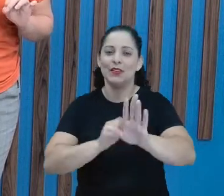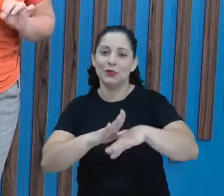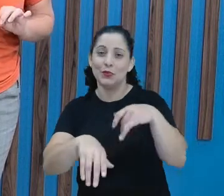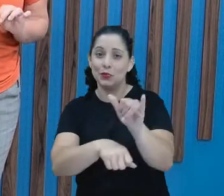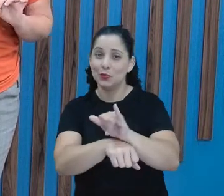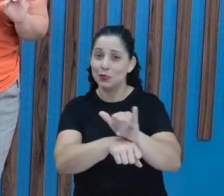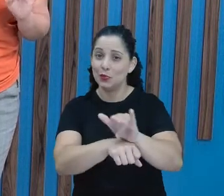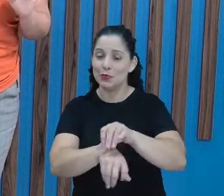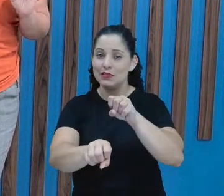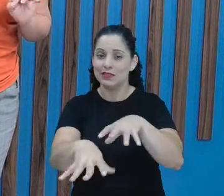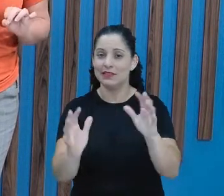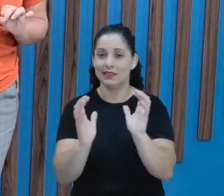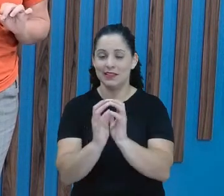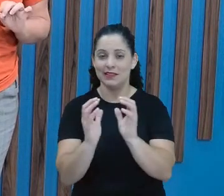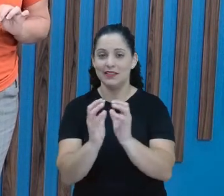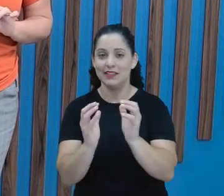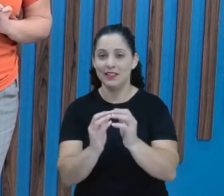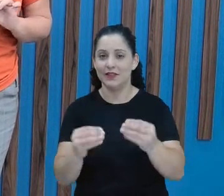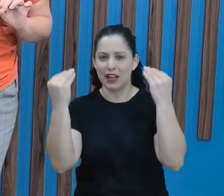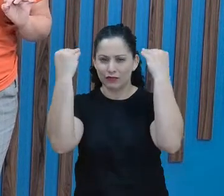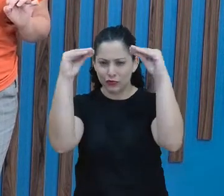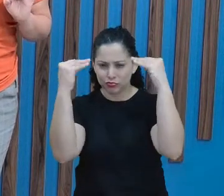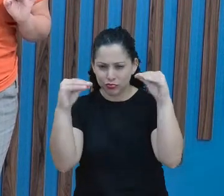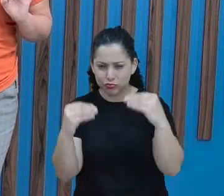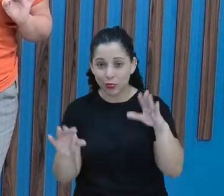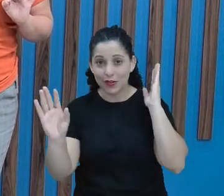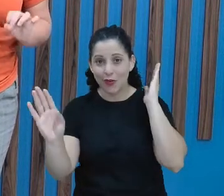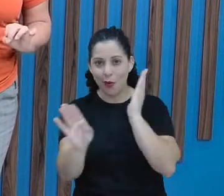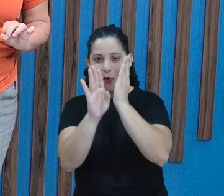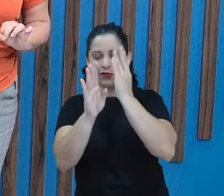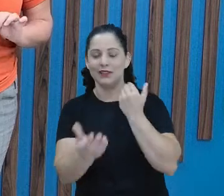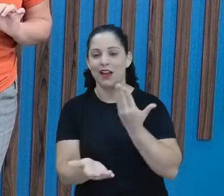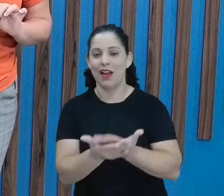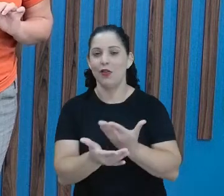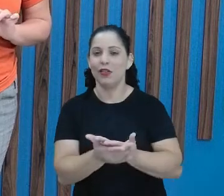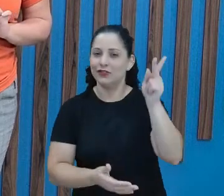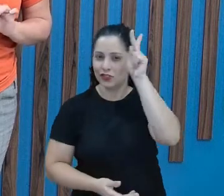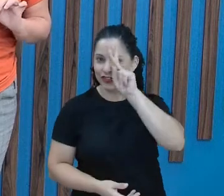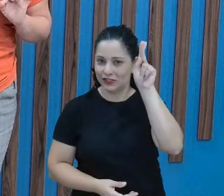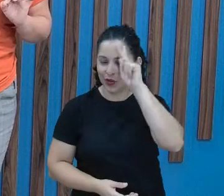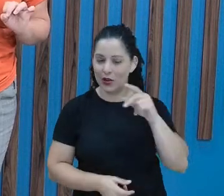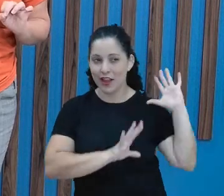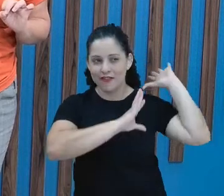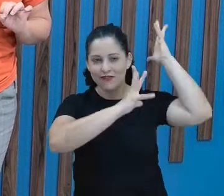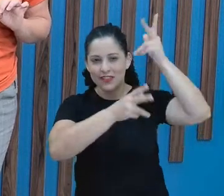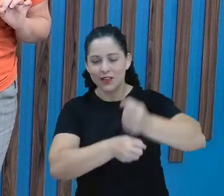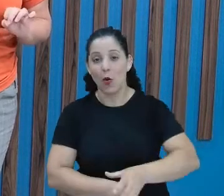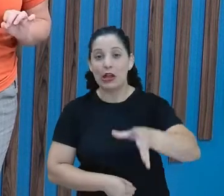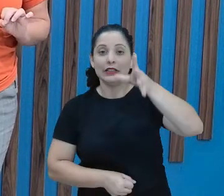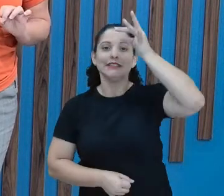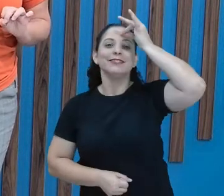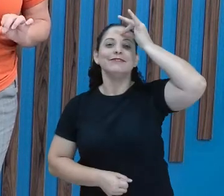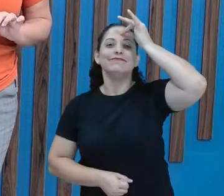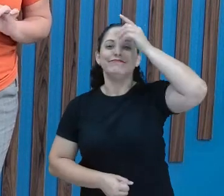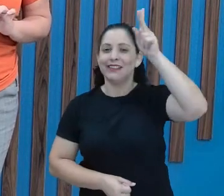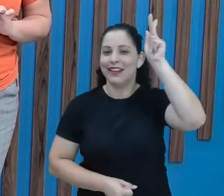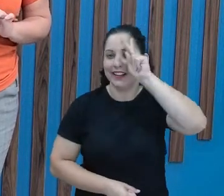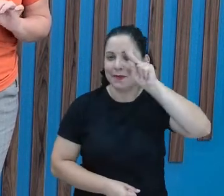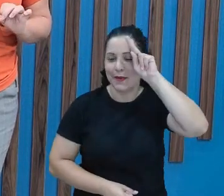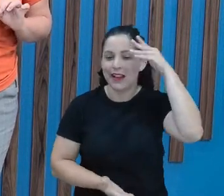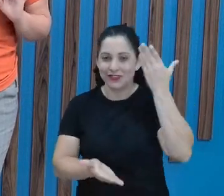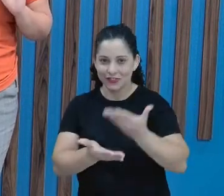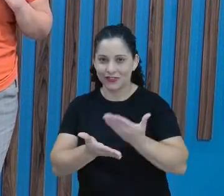no perfil do Educa Recife, busca aí por essa aula de história para você fazer essa revisão e lembrar aí que